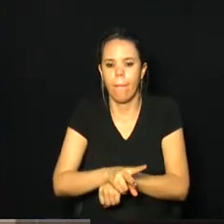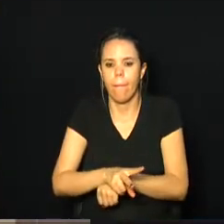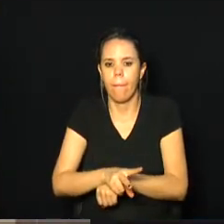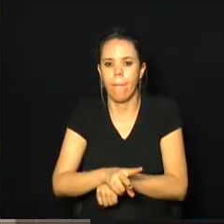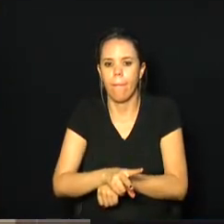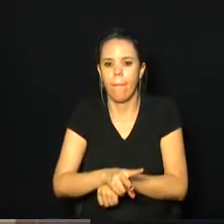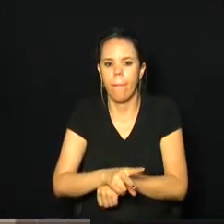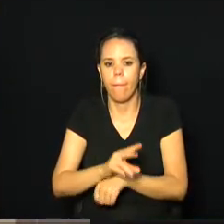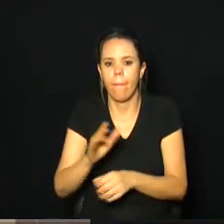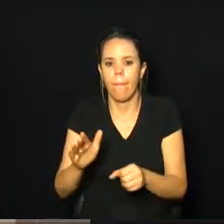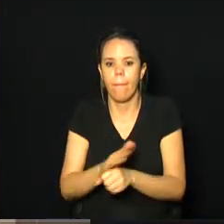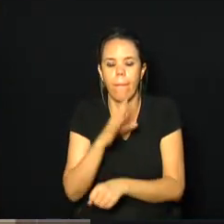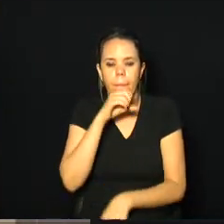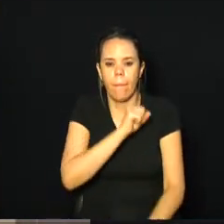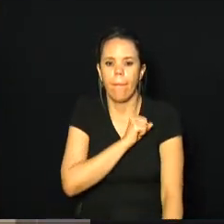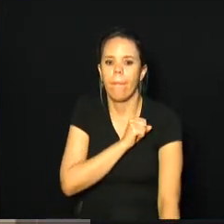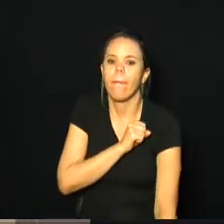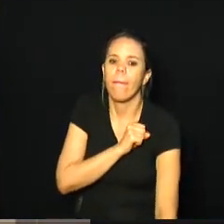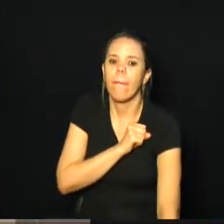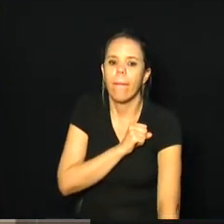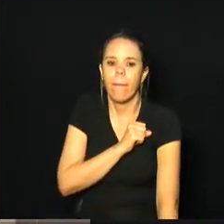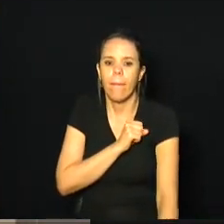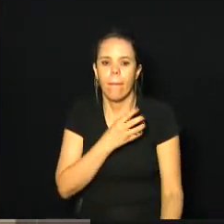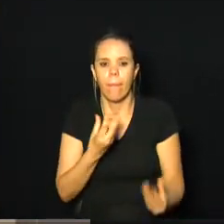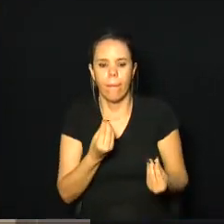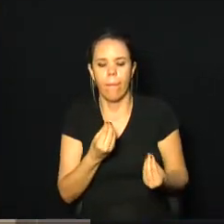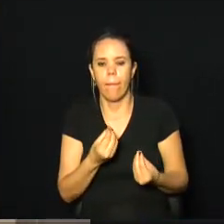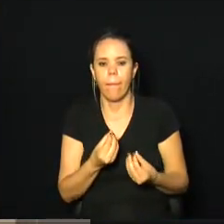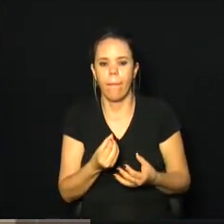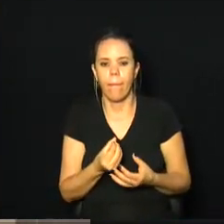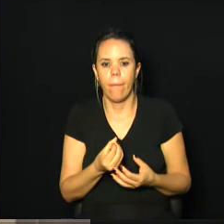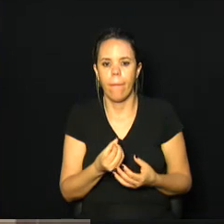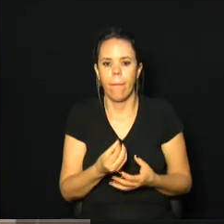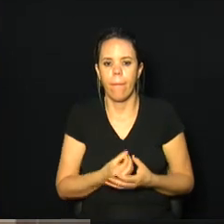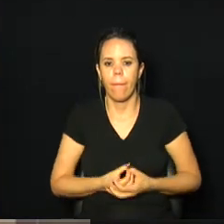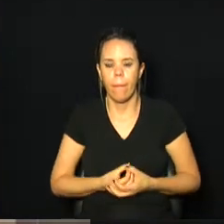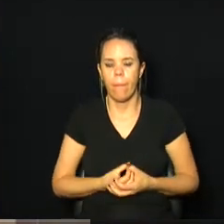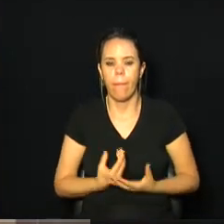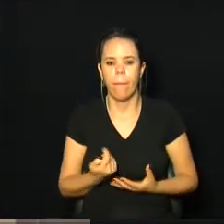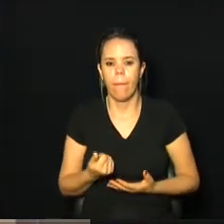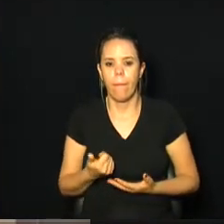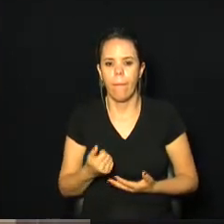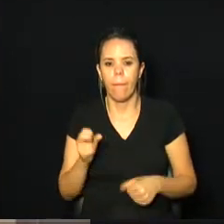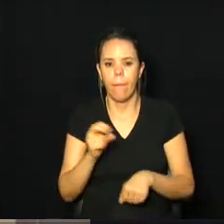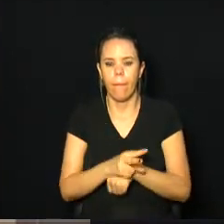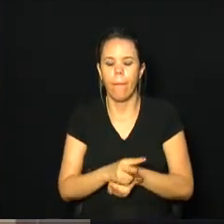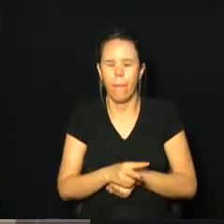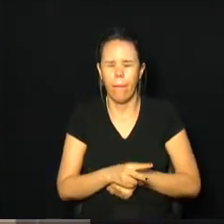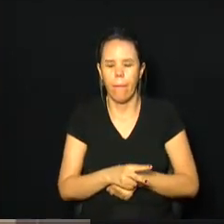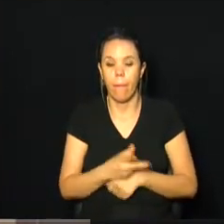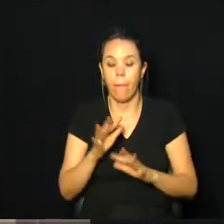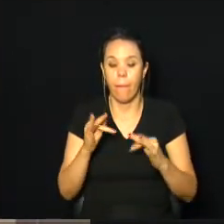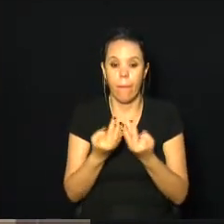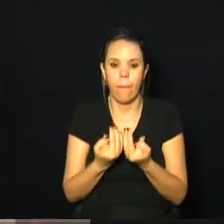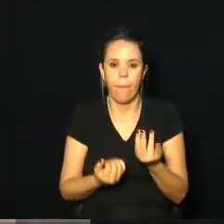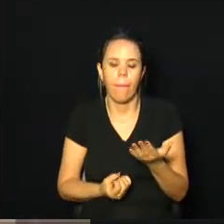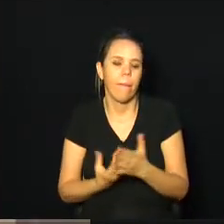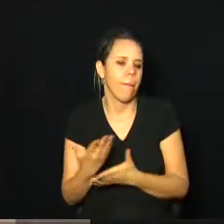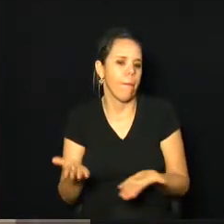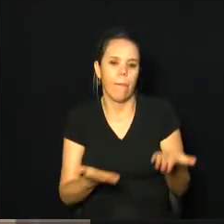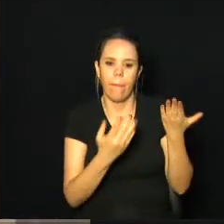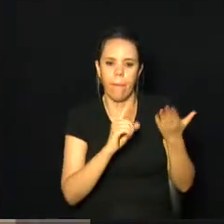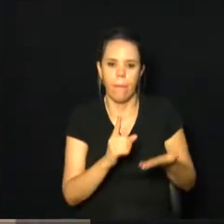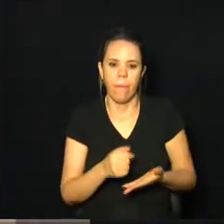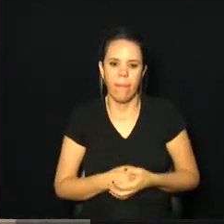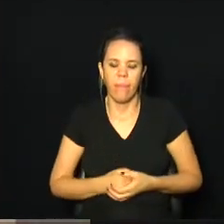vagas foram preenchidas rapidamente, só que um pouco dessas vagas, os pais preencheram, mas não levaram.